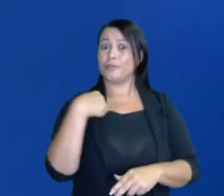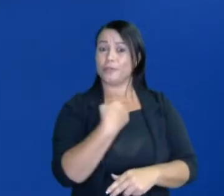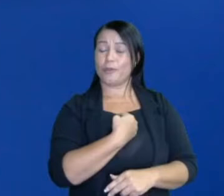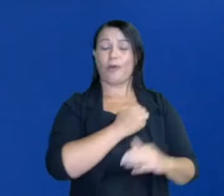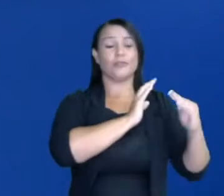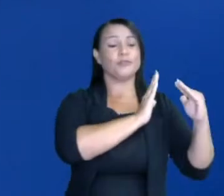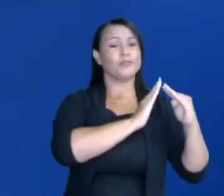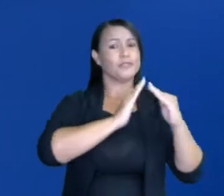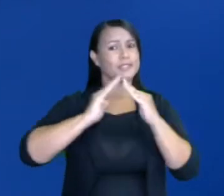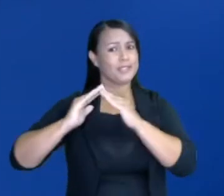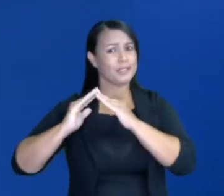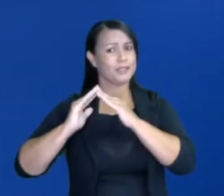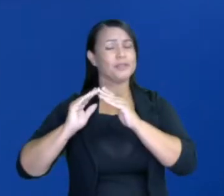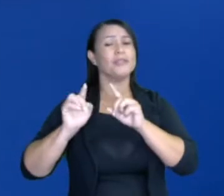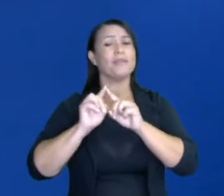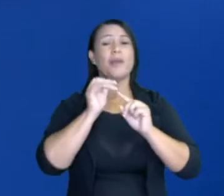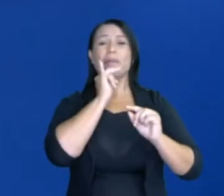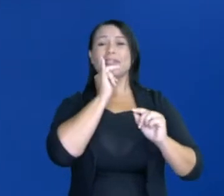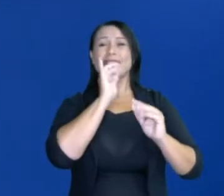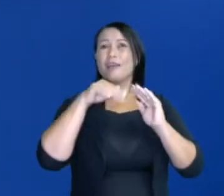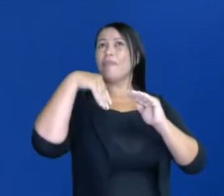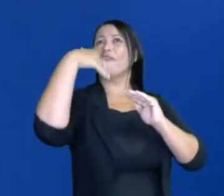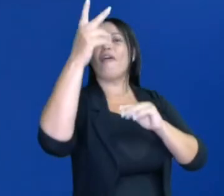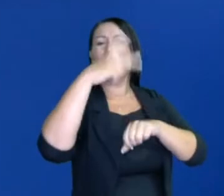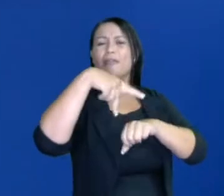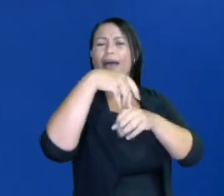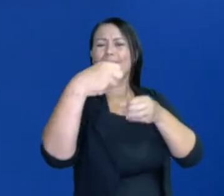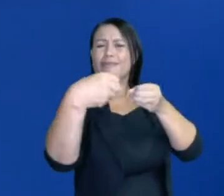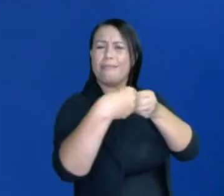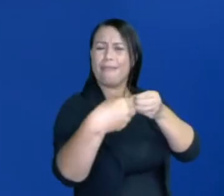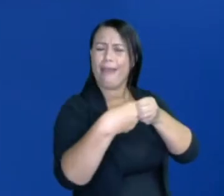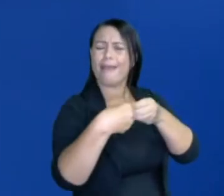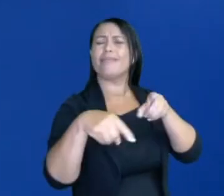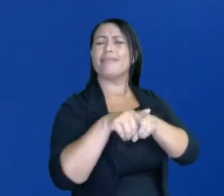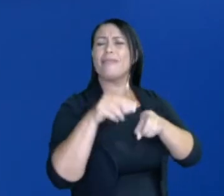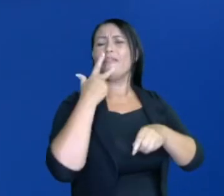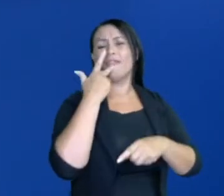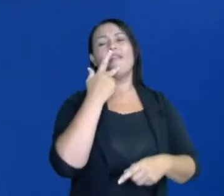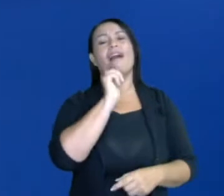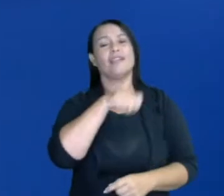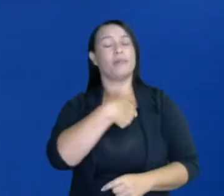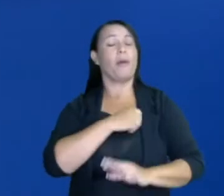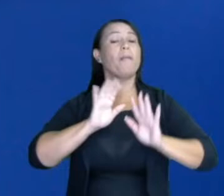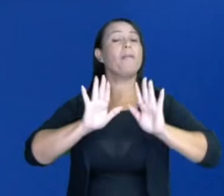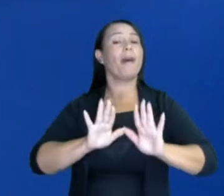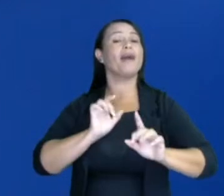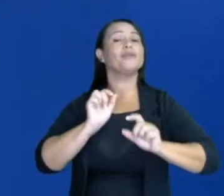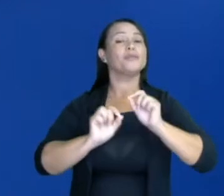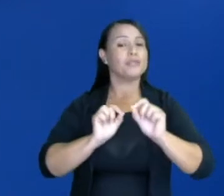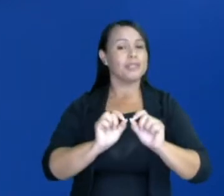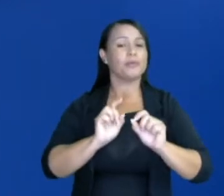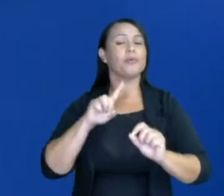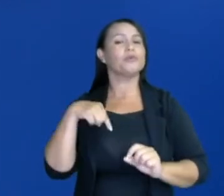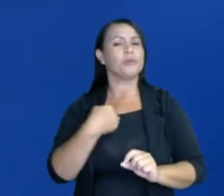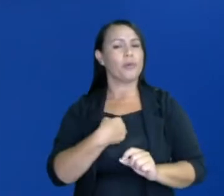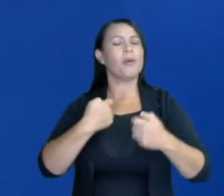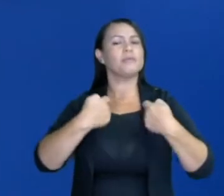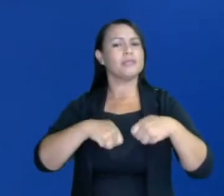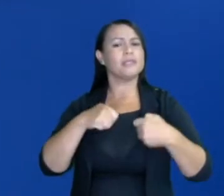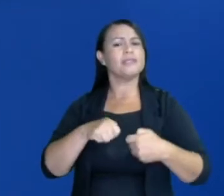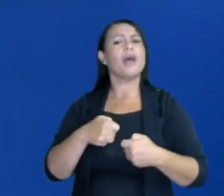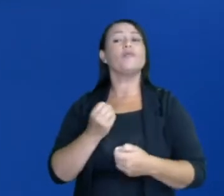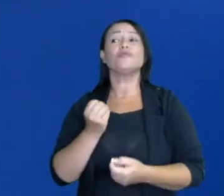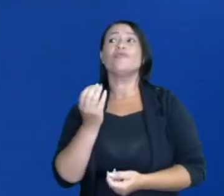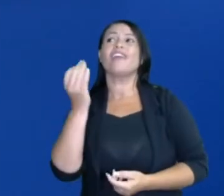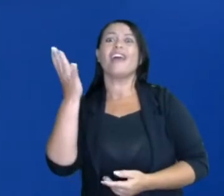nossos vizinhos falam espanhol. E não é só porque os nossos vizinhos falam espanhol, mas quando a gente precisa